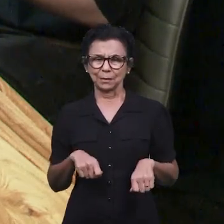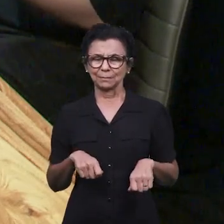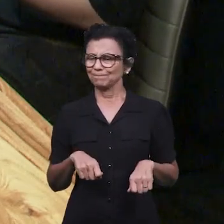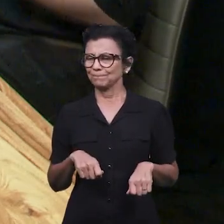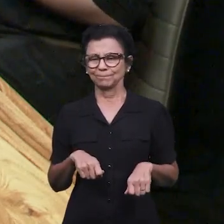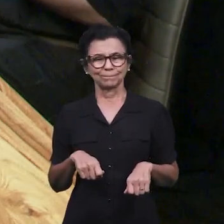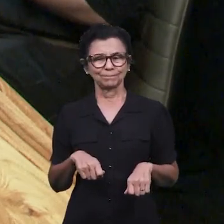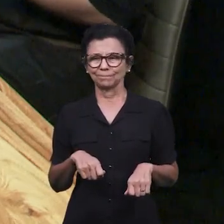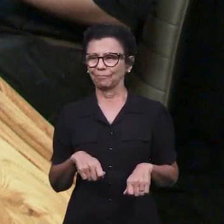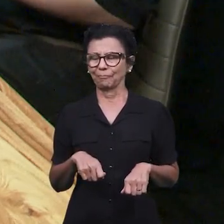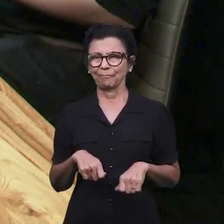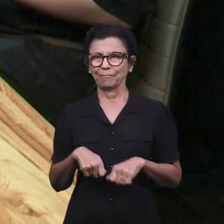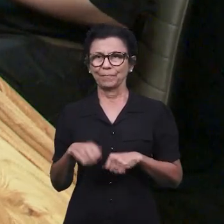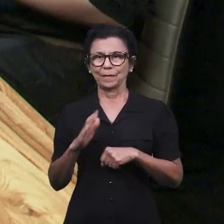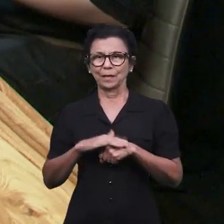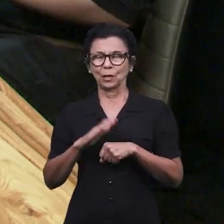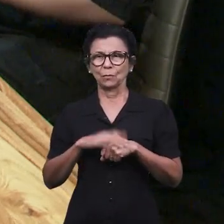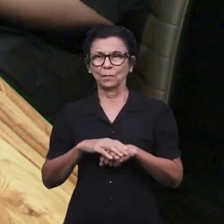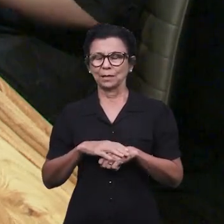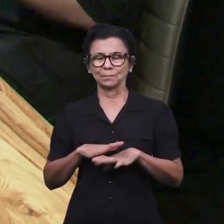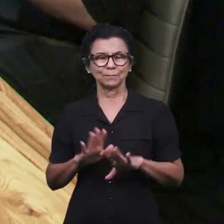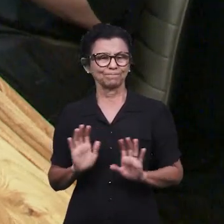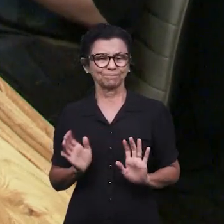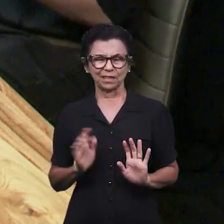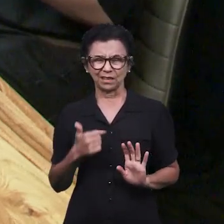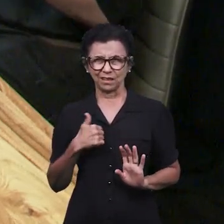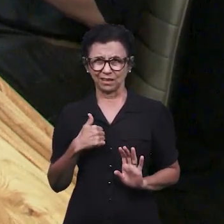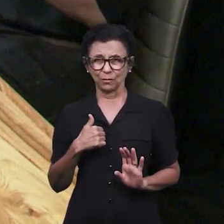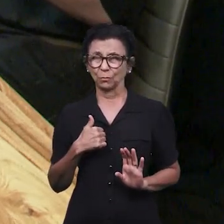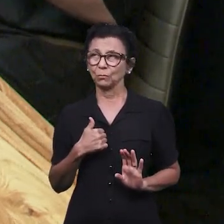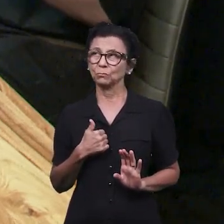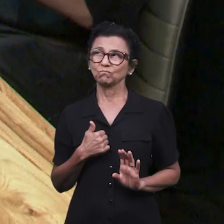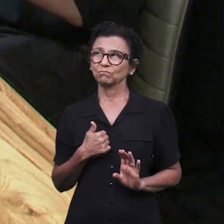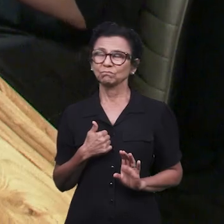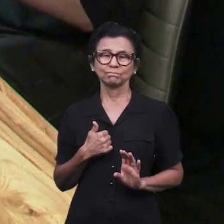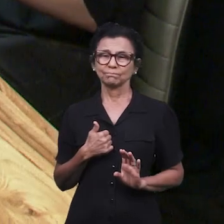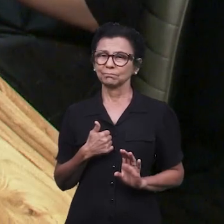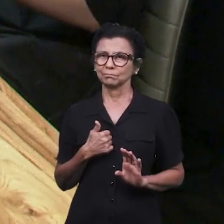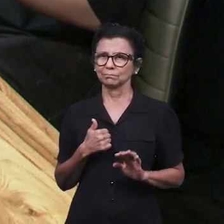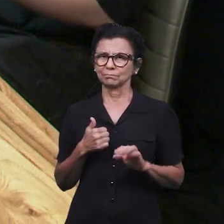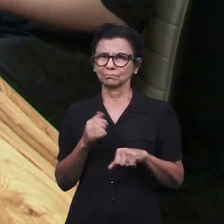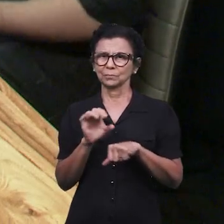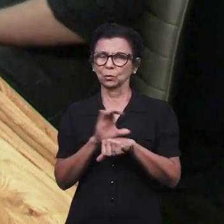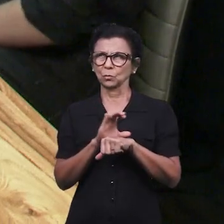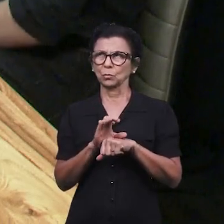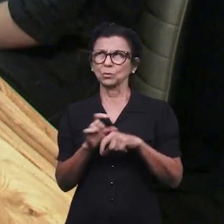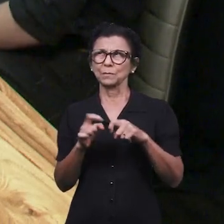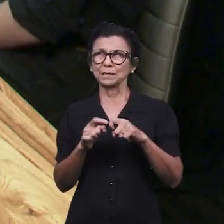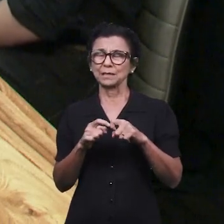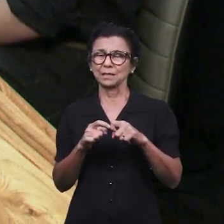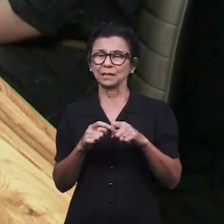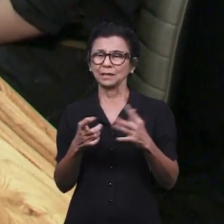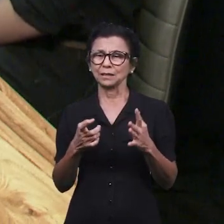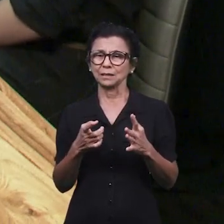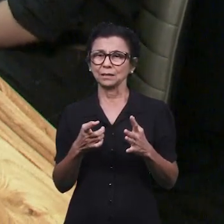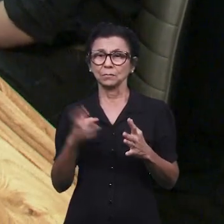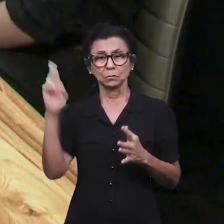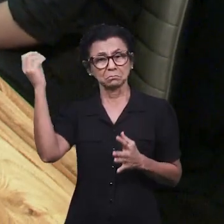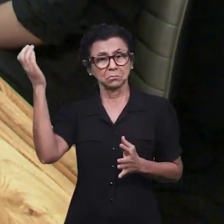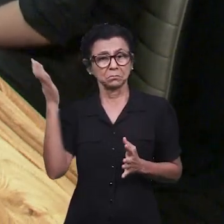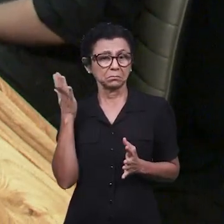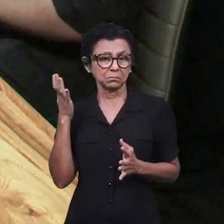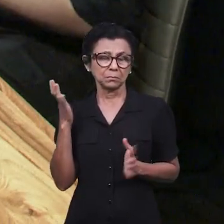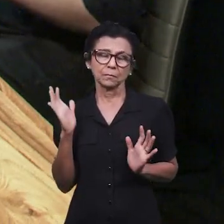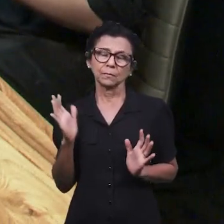dizer, era que eu não me sentia capaz de conseguir prosseguir nesse caminho que foi revelado pelo Senhor.